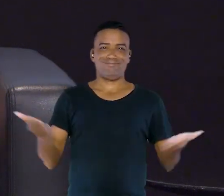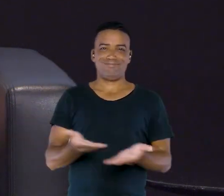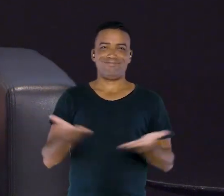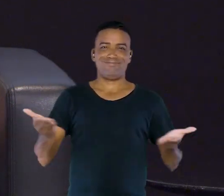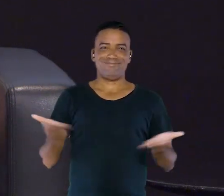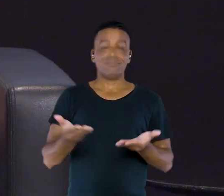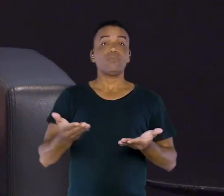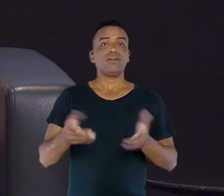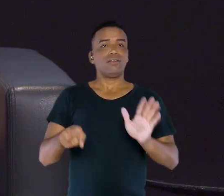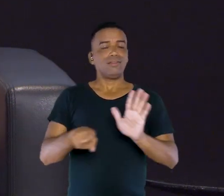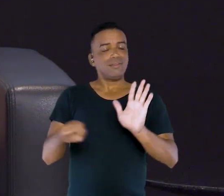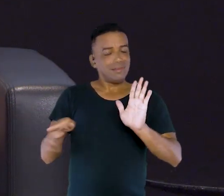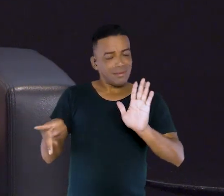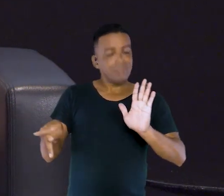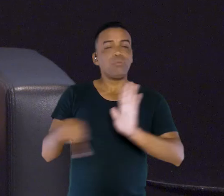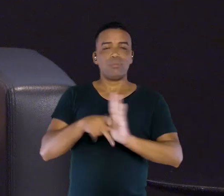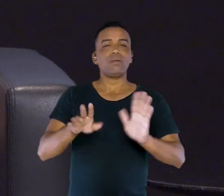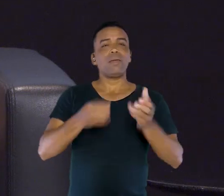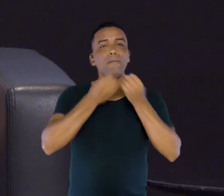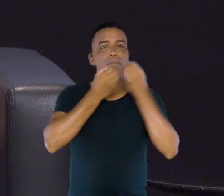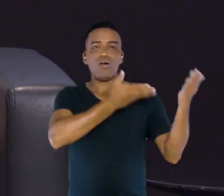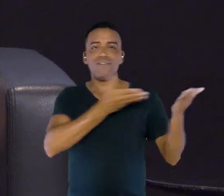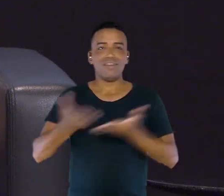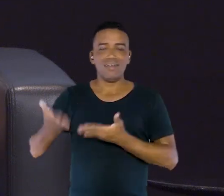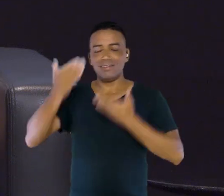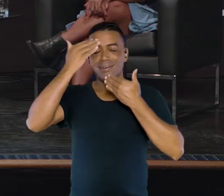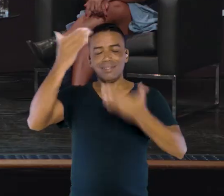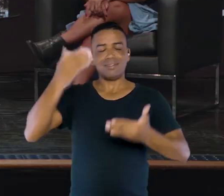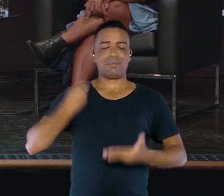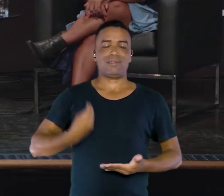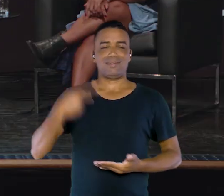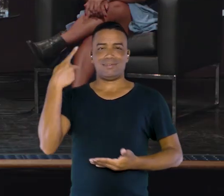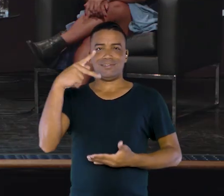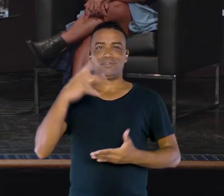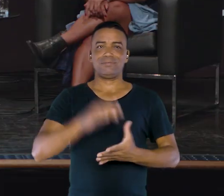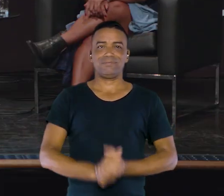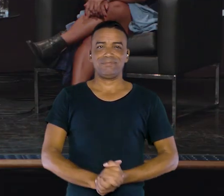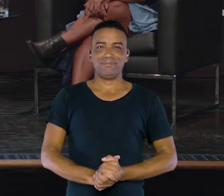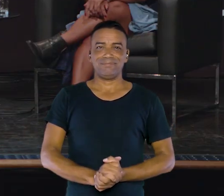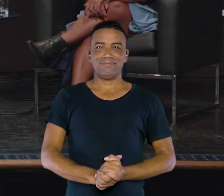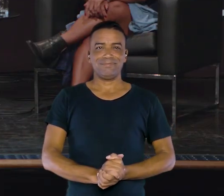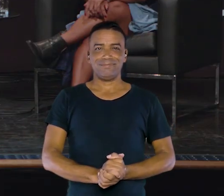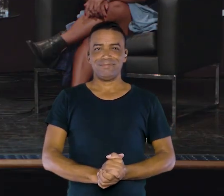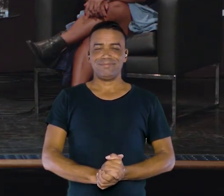Então também queria dar as boas-vindas e agradecer novamente pela sua presença.